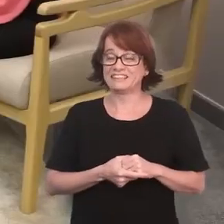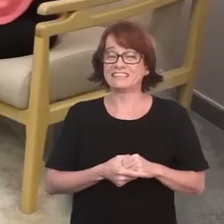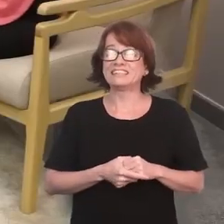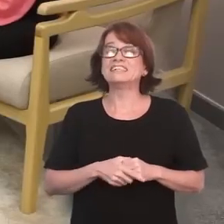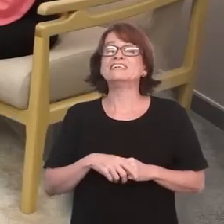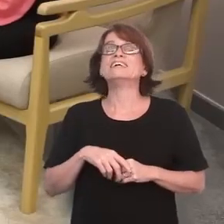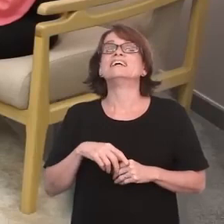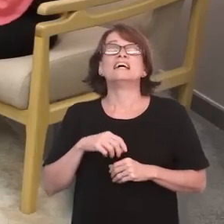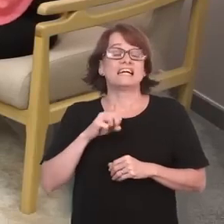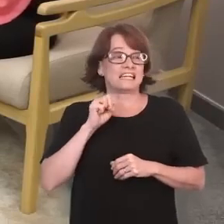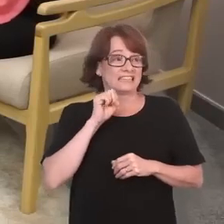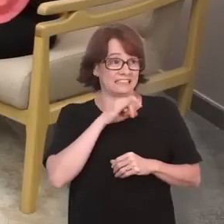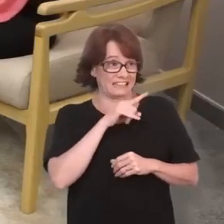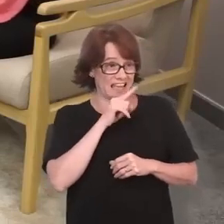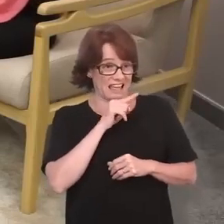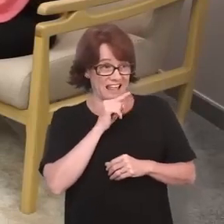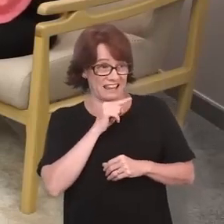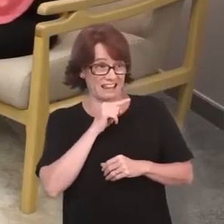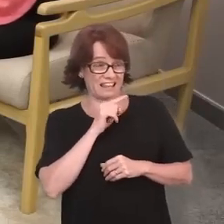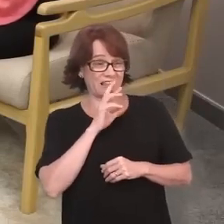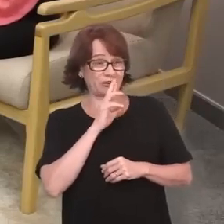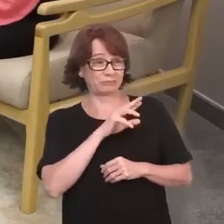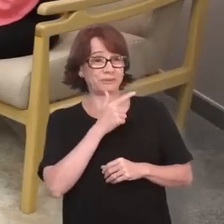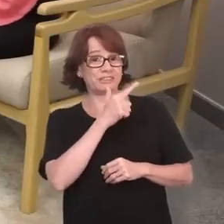ela respondesse outra, ia dar uma confusão.